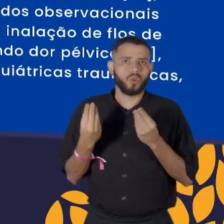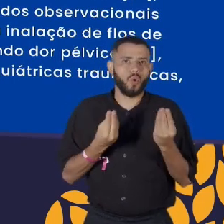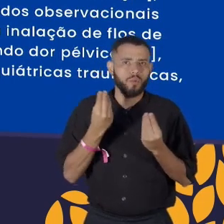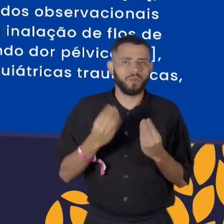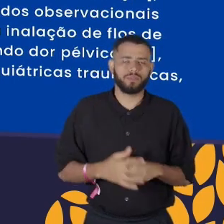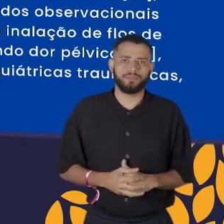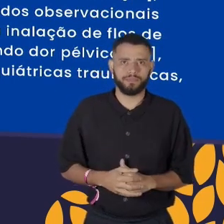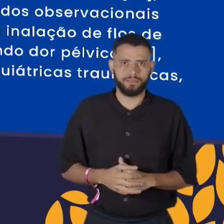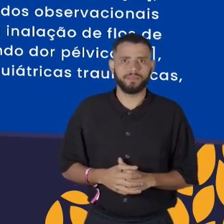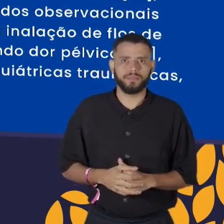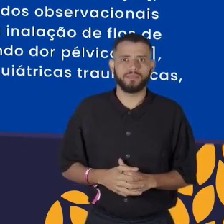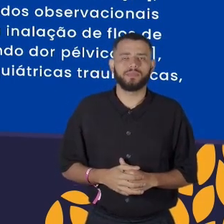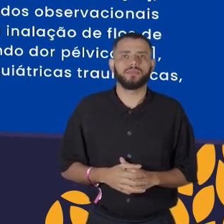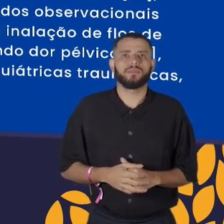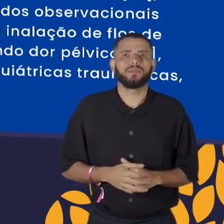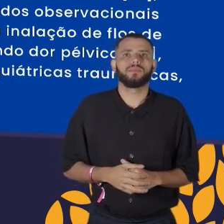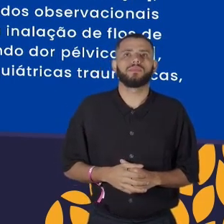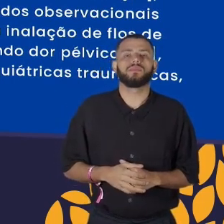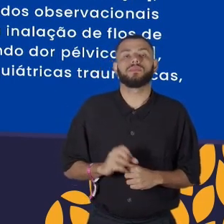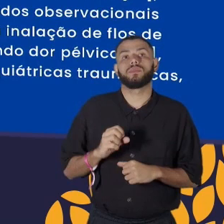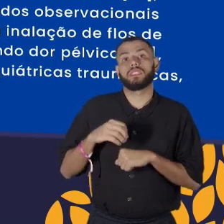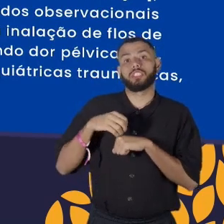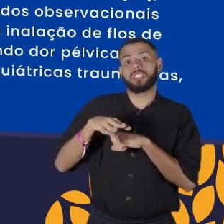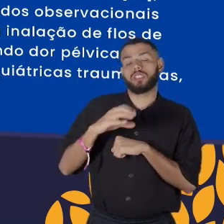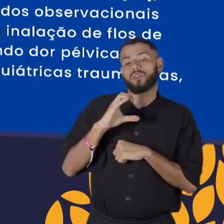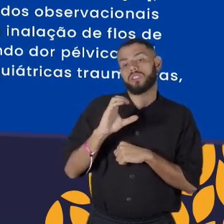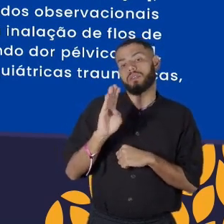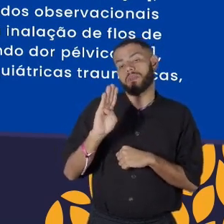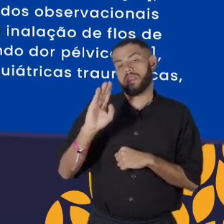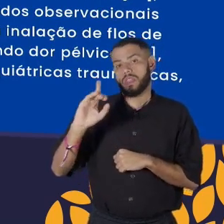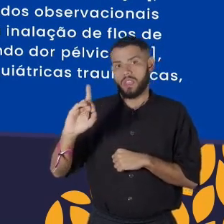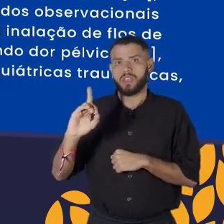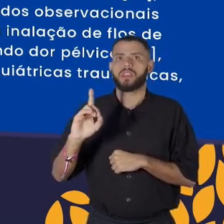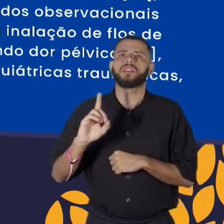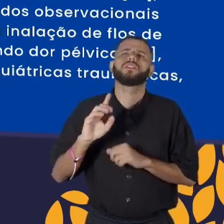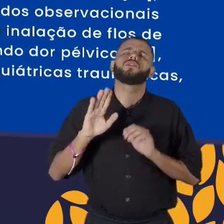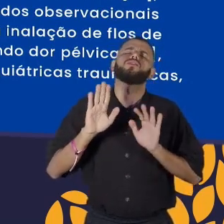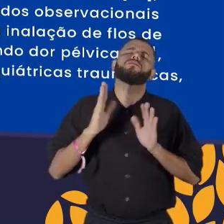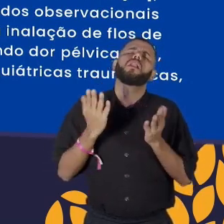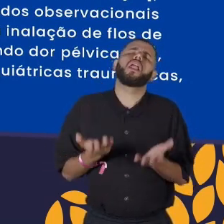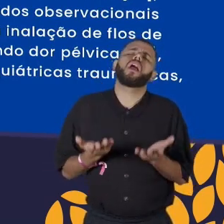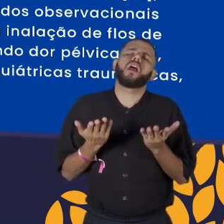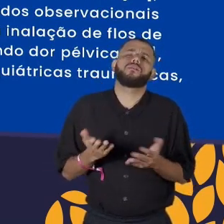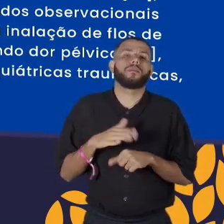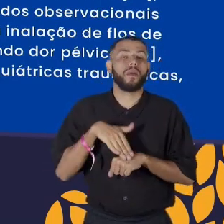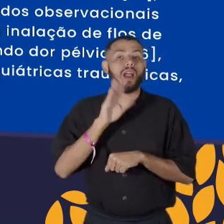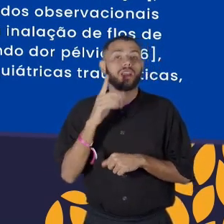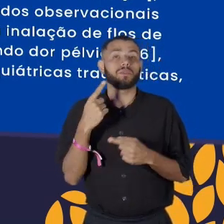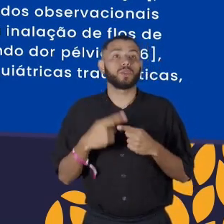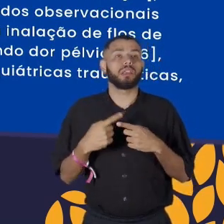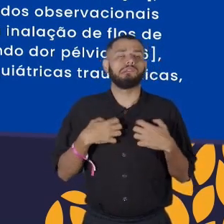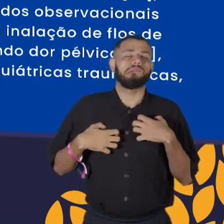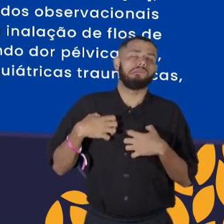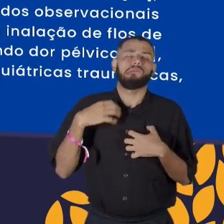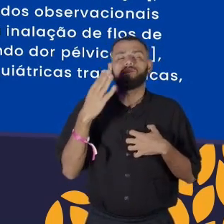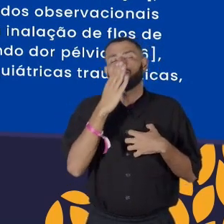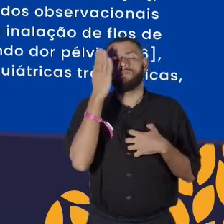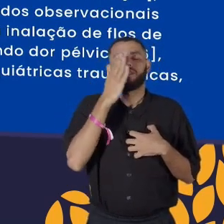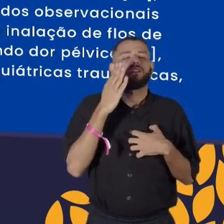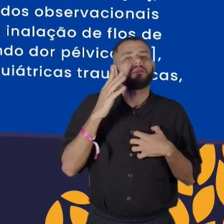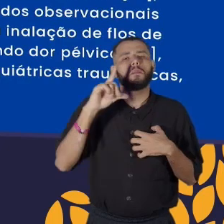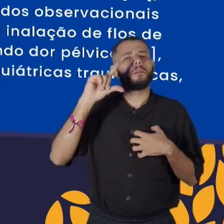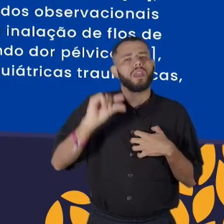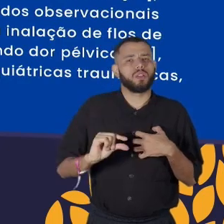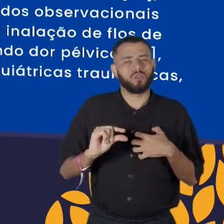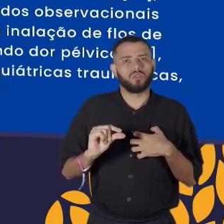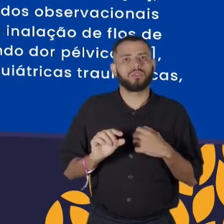Quando a gente fala aqui, indicação de CBD, já é um viés muito mais leve, porque tem menos efeitos colaterais. Mas se a gente seguir um